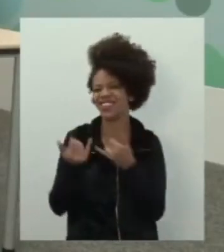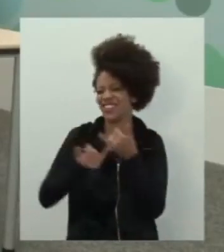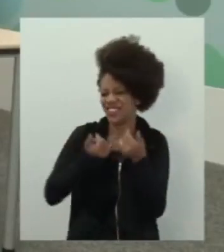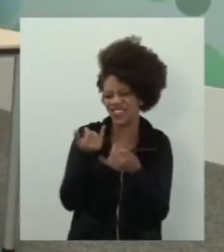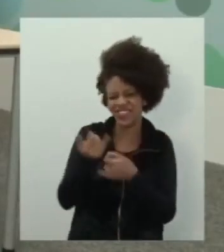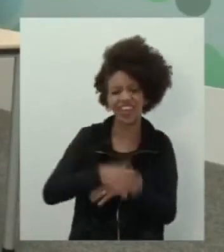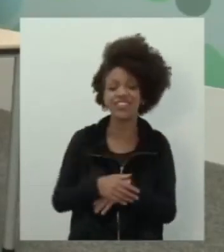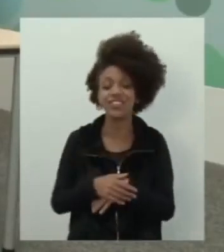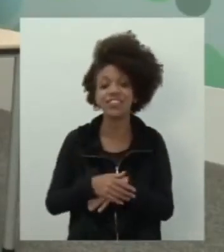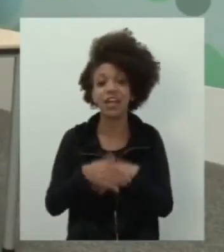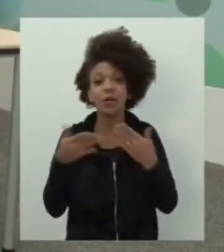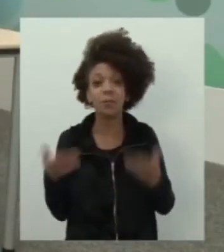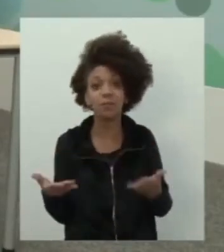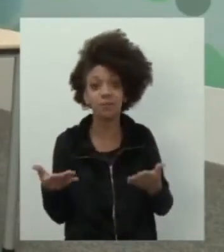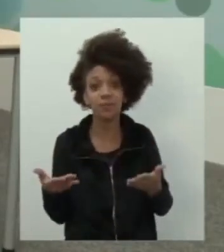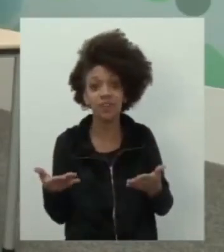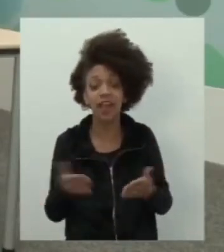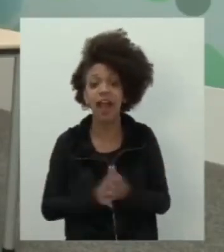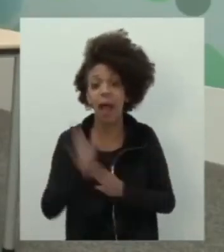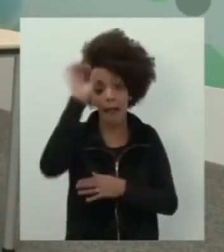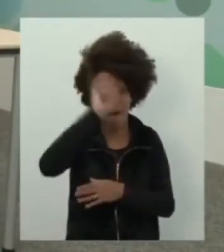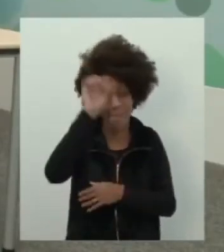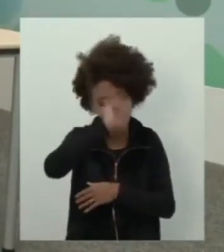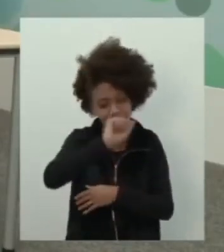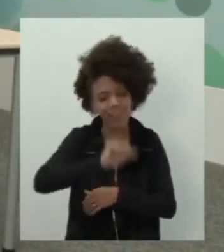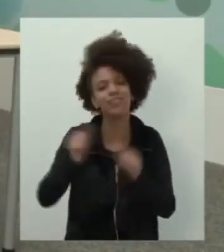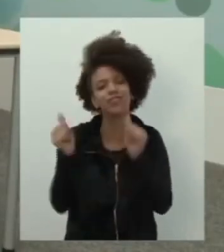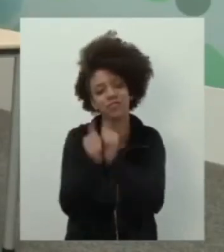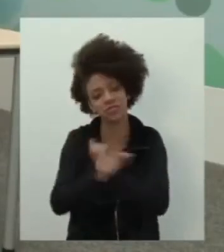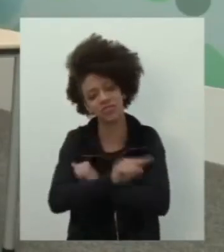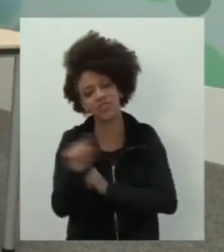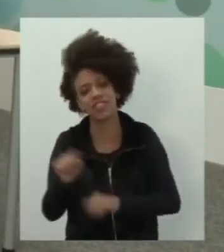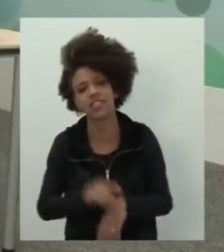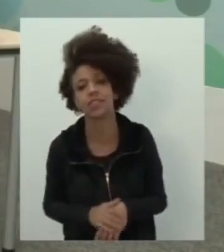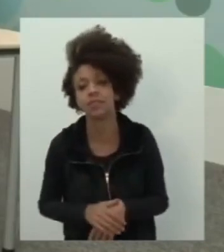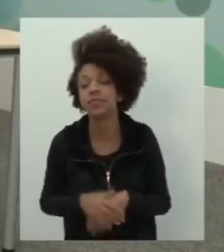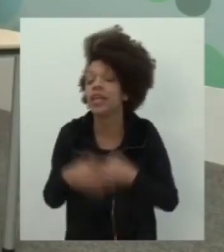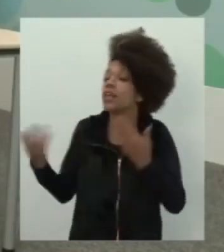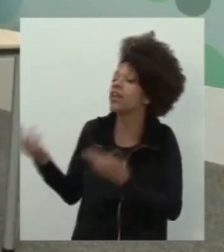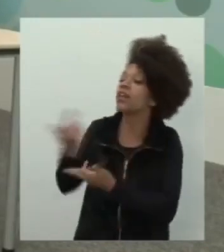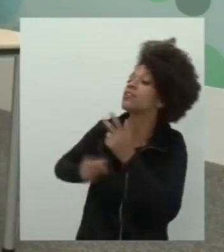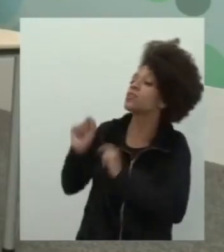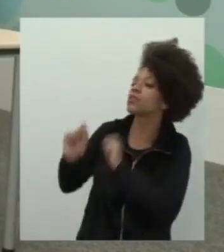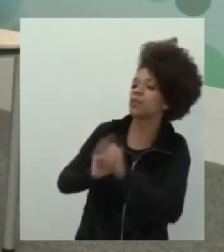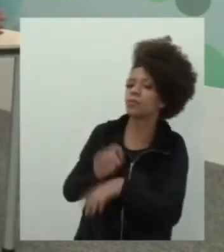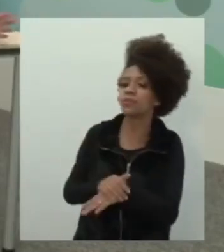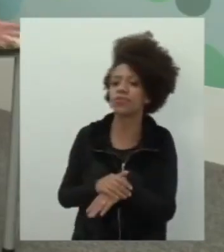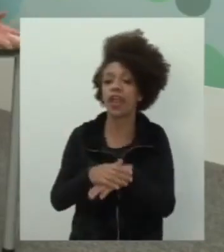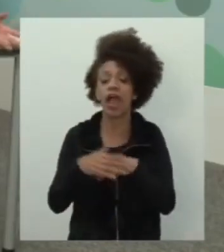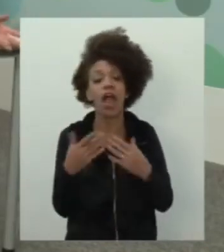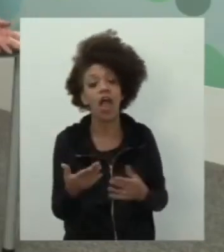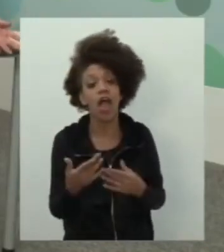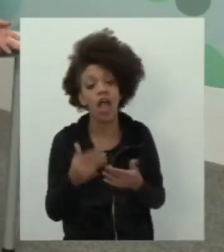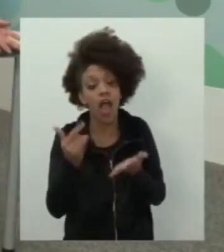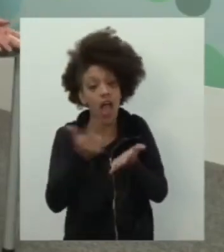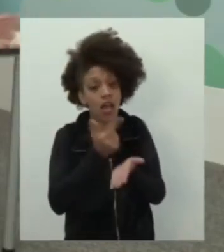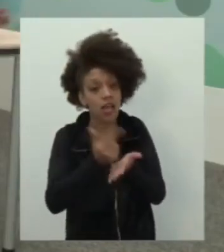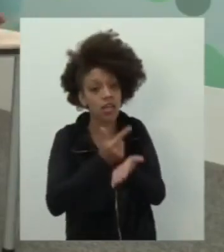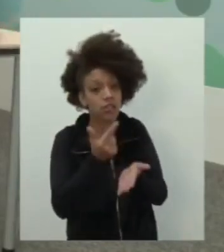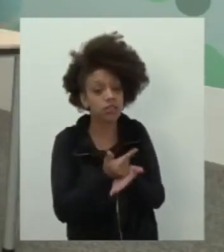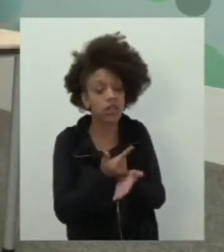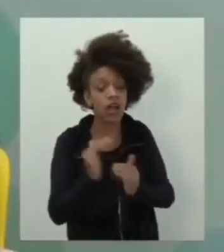vocês. Fala de diversão no sentido de aprendizado. A gente aprende muito com vocês aqui. Professora, o que responderam? Vamos lá. O Sebastião, é a literatura se